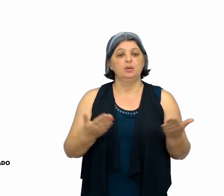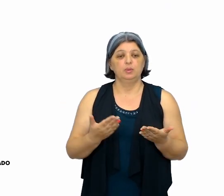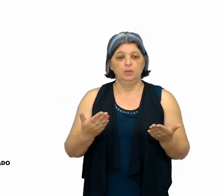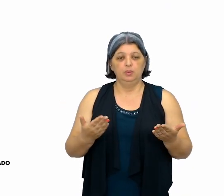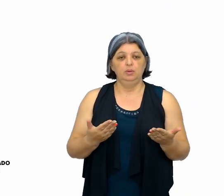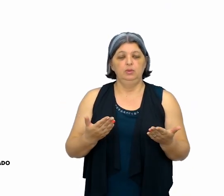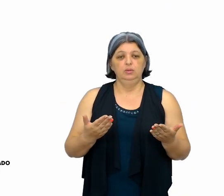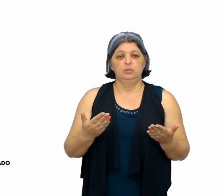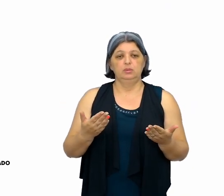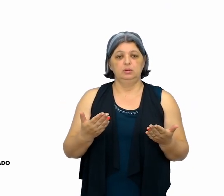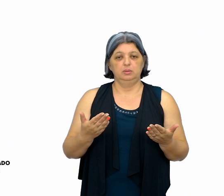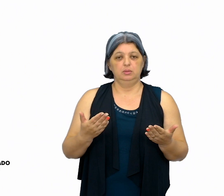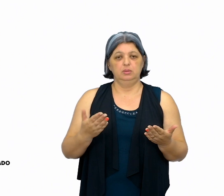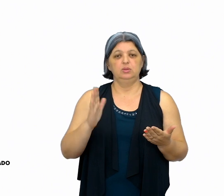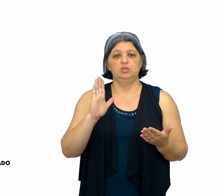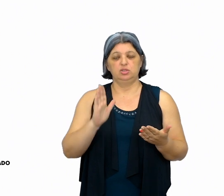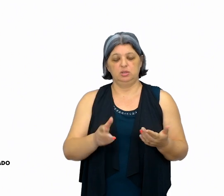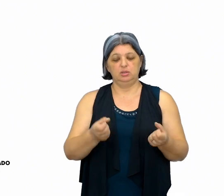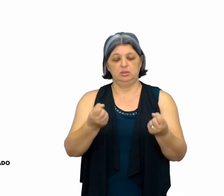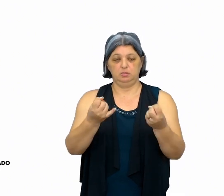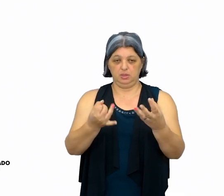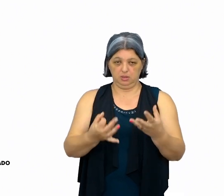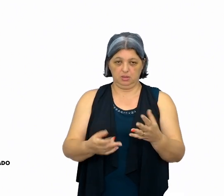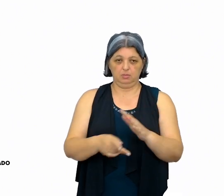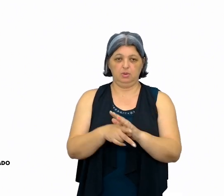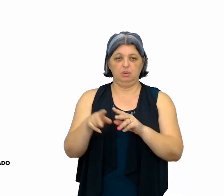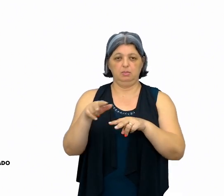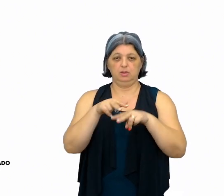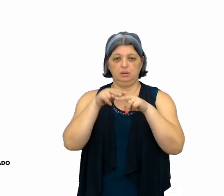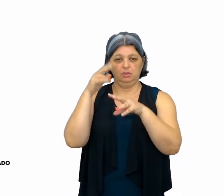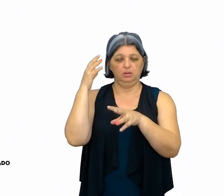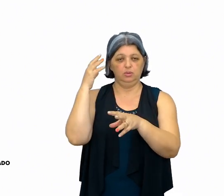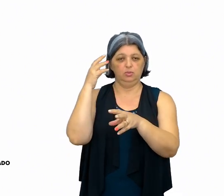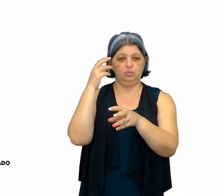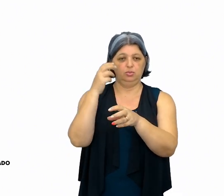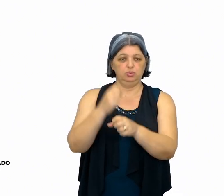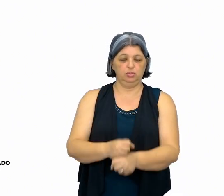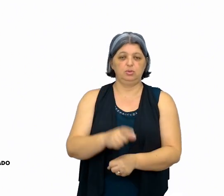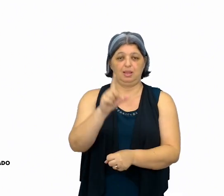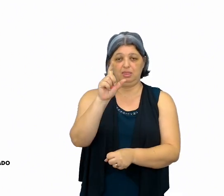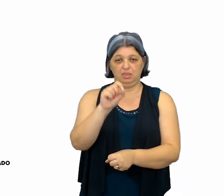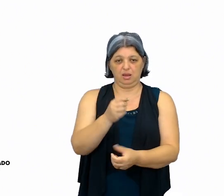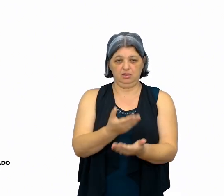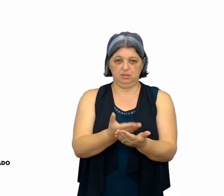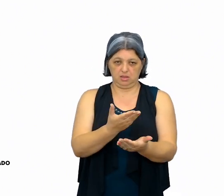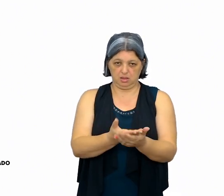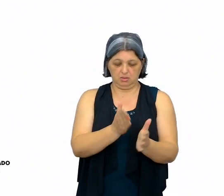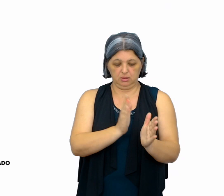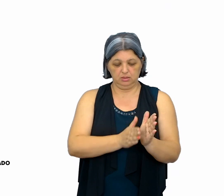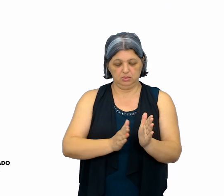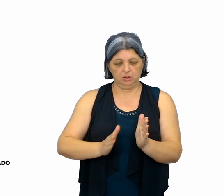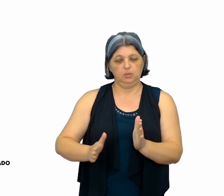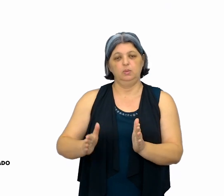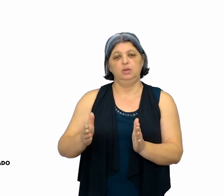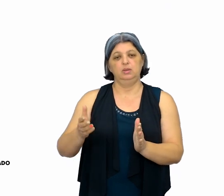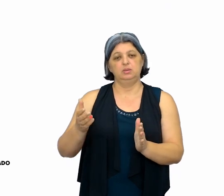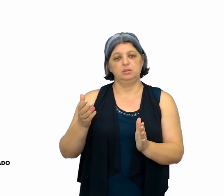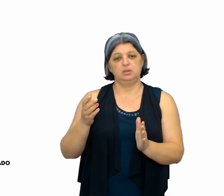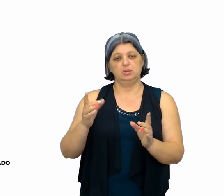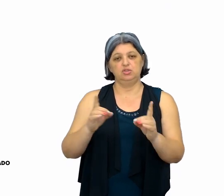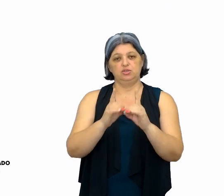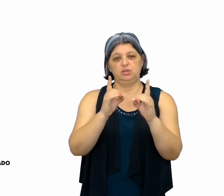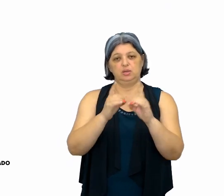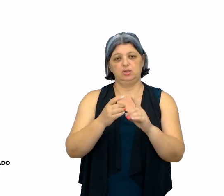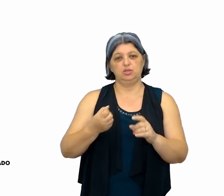professores, de passar essa revista dessas 10 aulas que compõem a sequência didática 6. Eu os